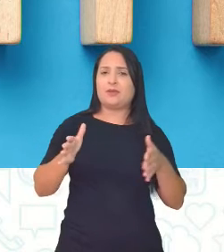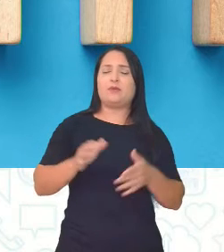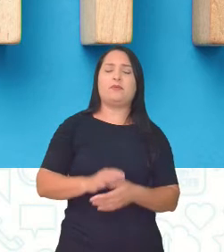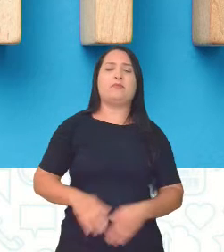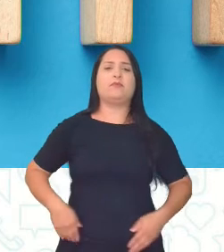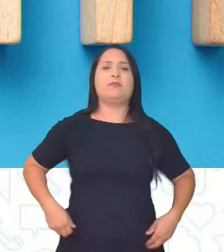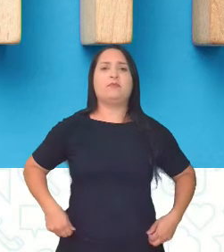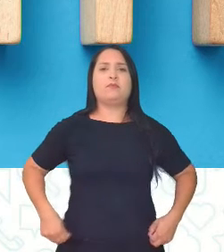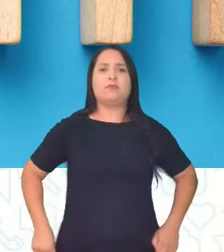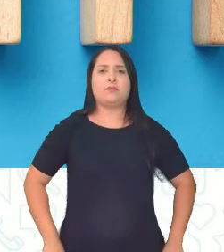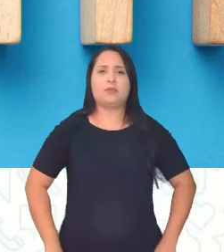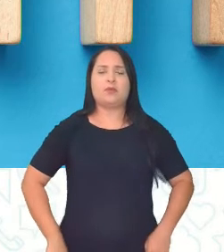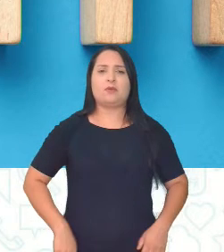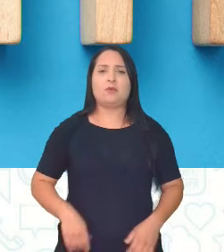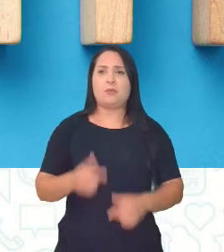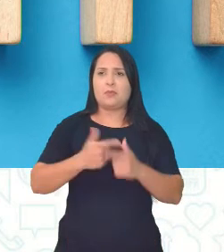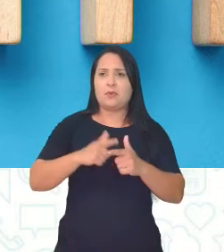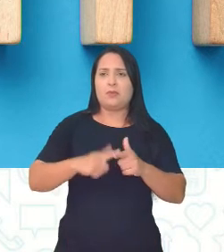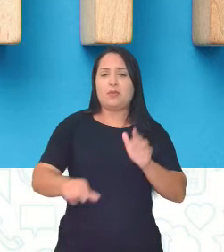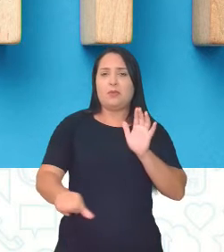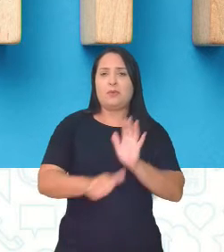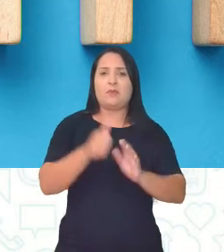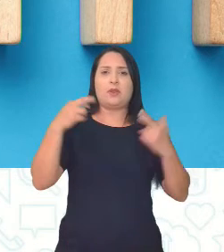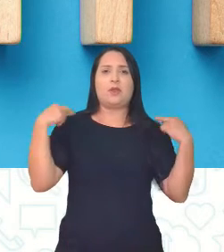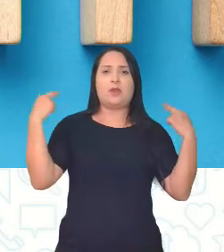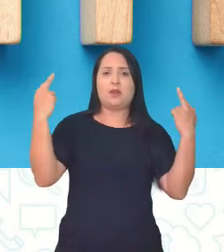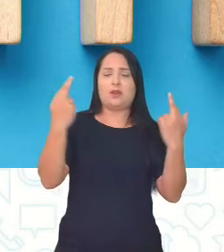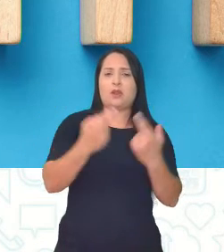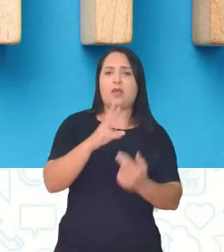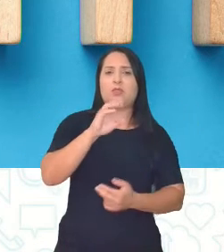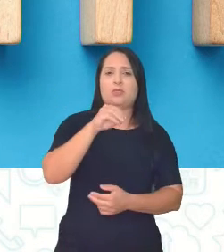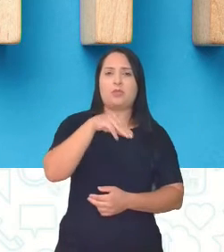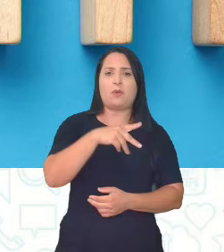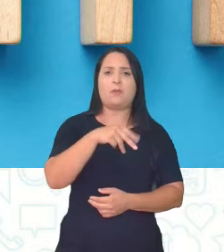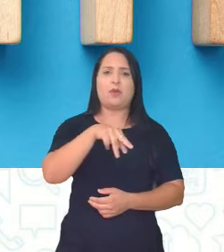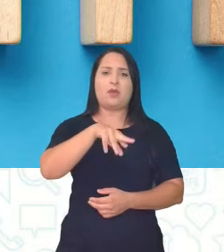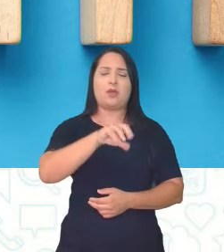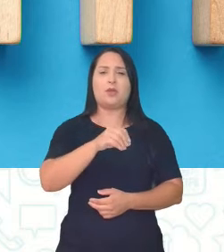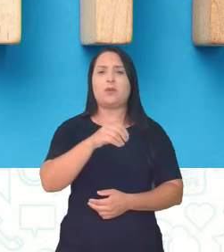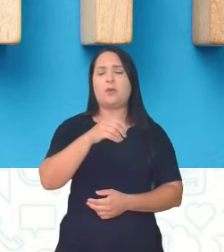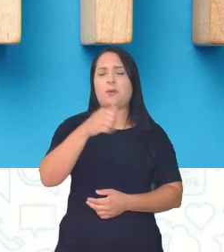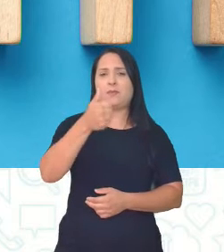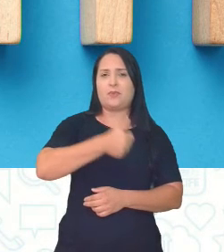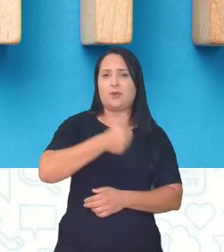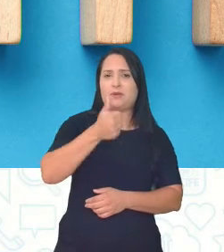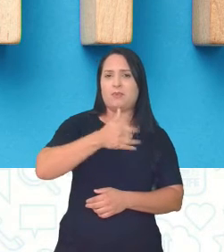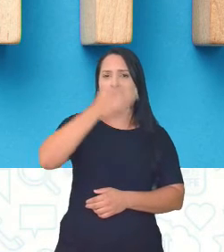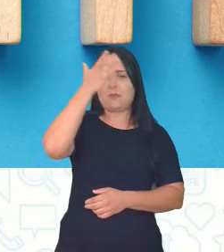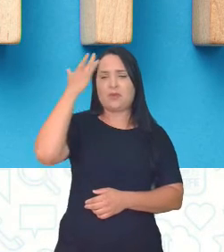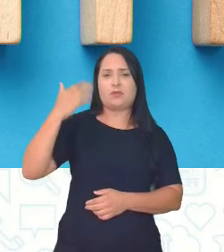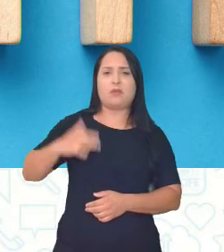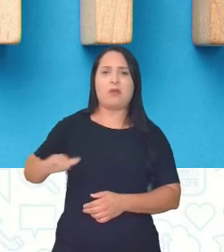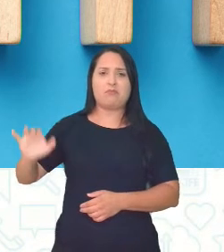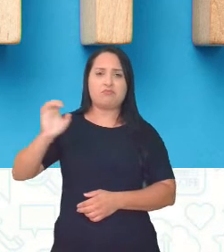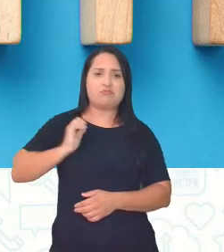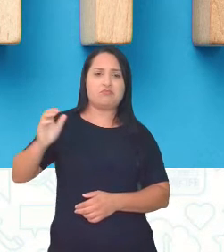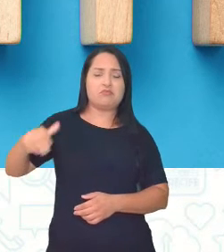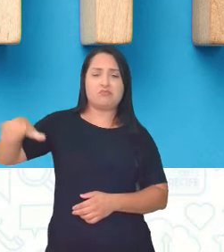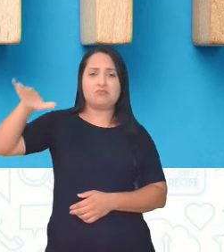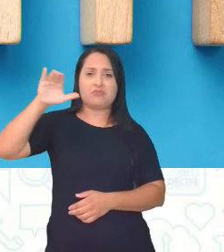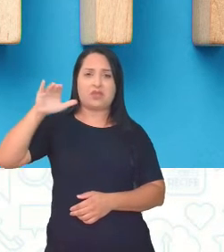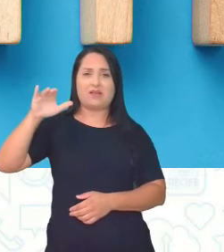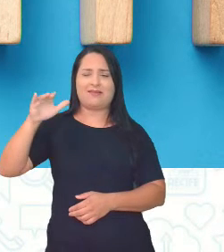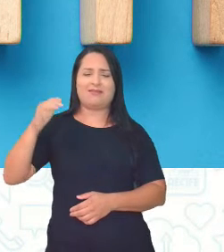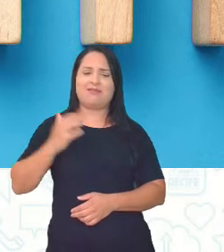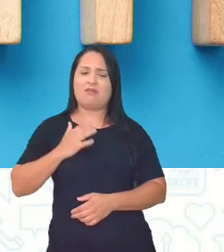primeiro reinado. Dom Pedro I começou a desagradar a elite brasileira também, pois criou uma Constituição que